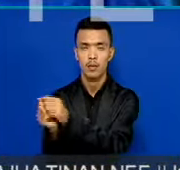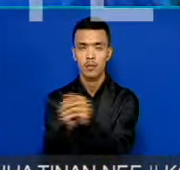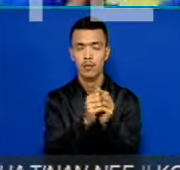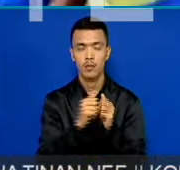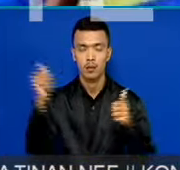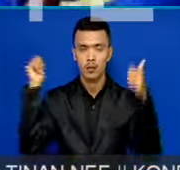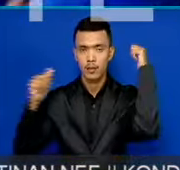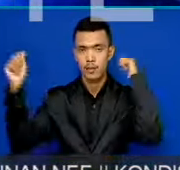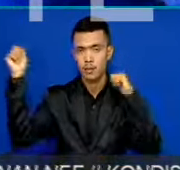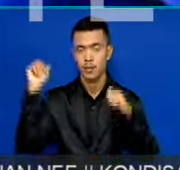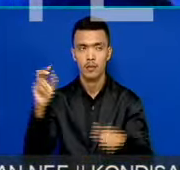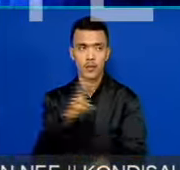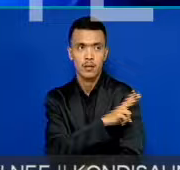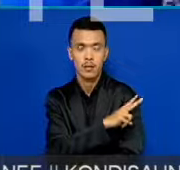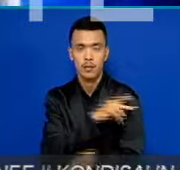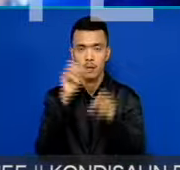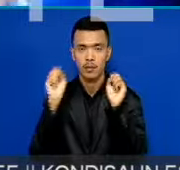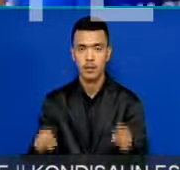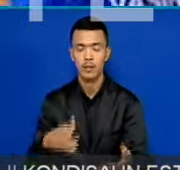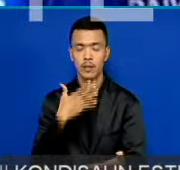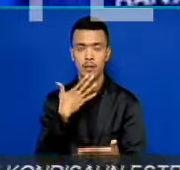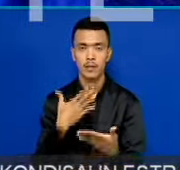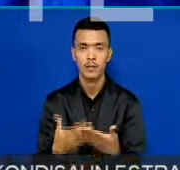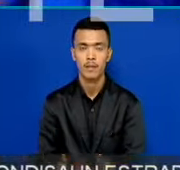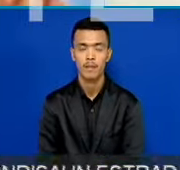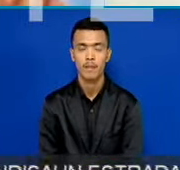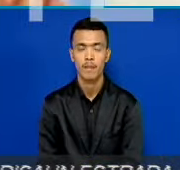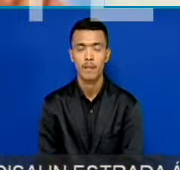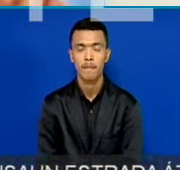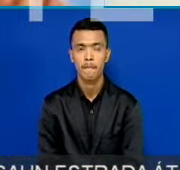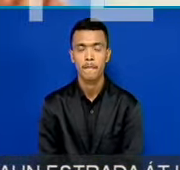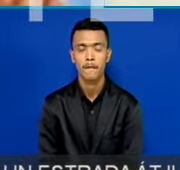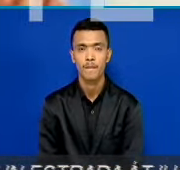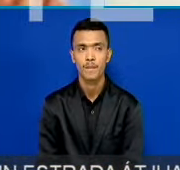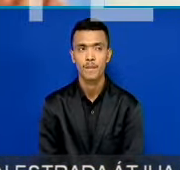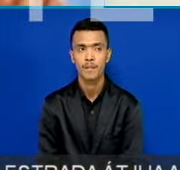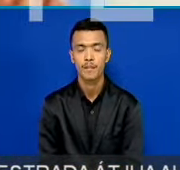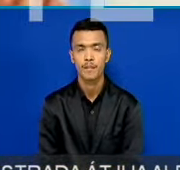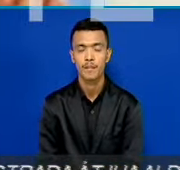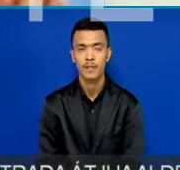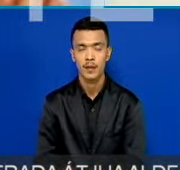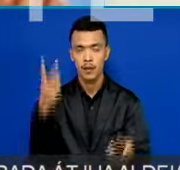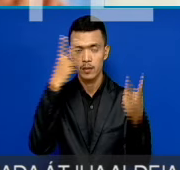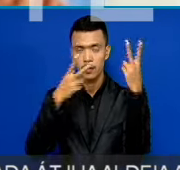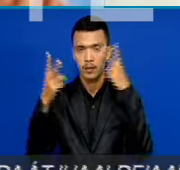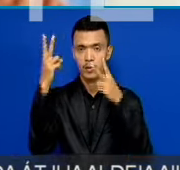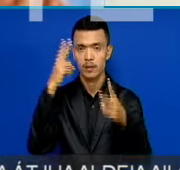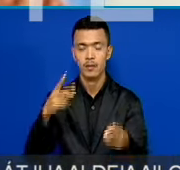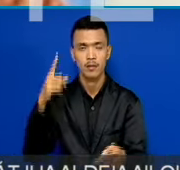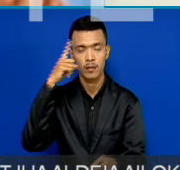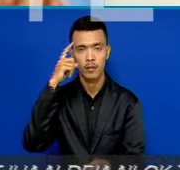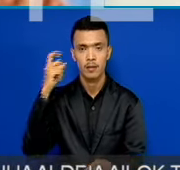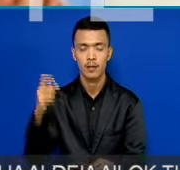atividade vacinação ne atunune bele la hodia. Informação chira sane tem halo sosialização nomos tem